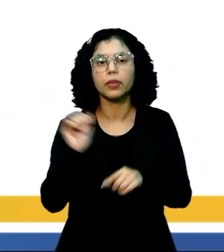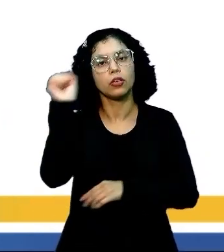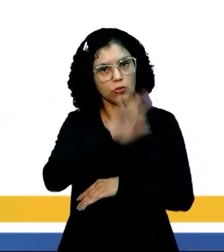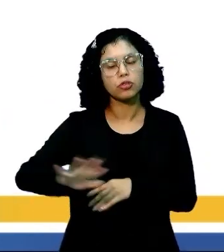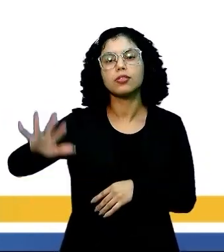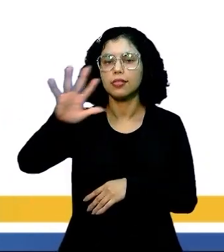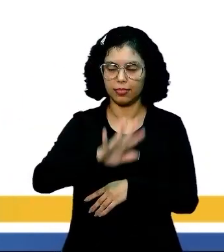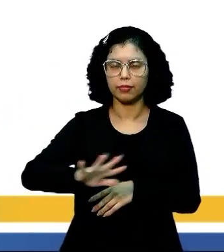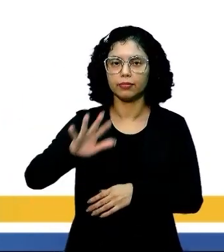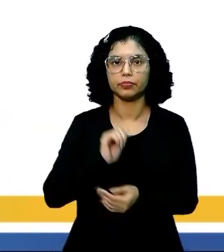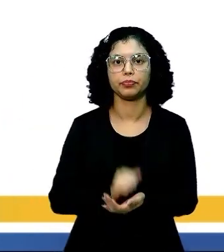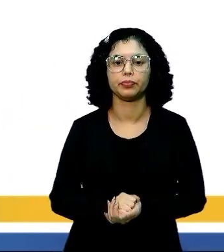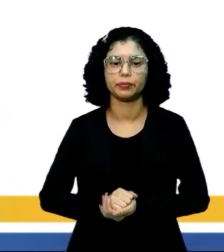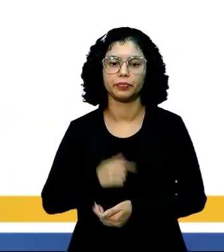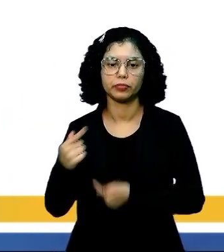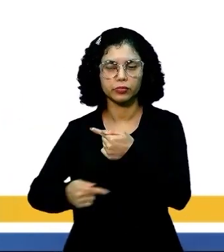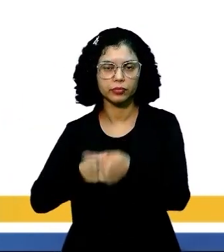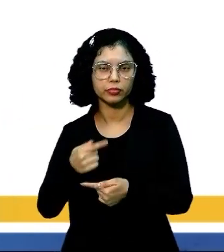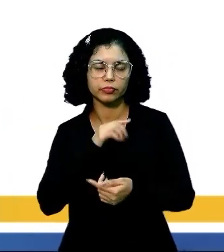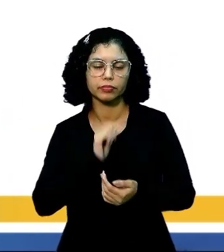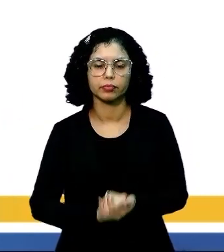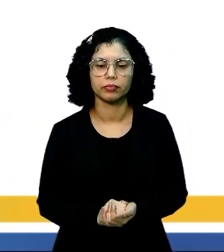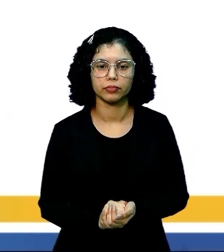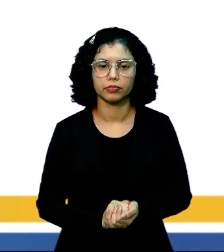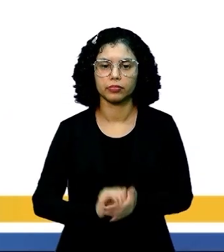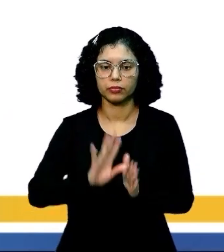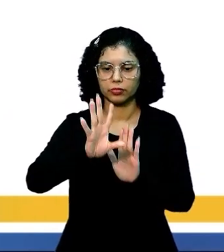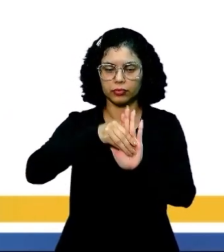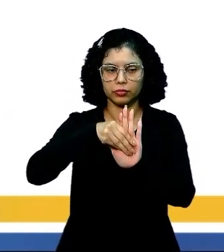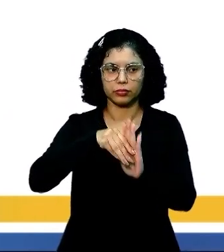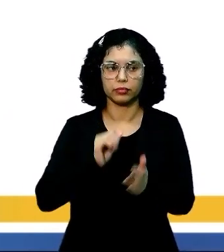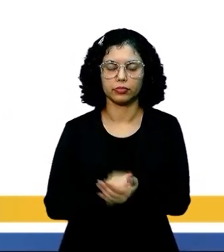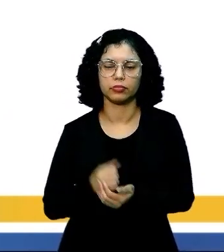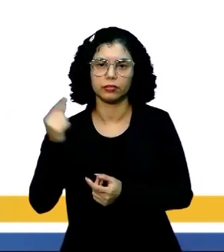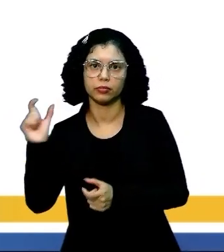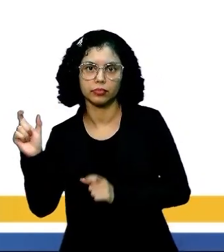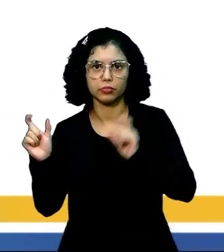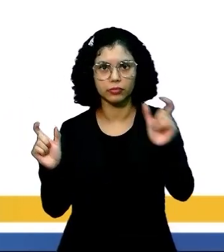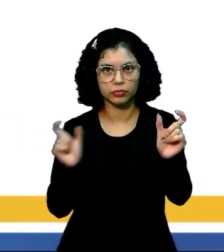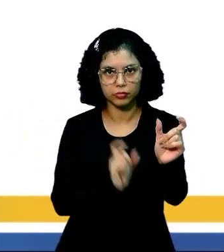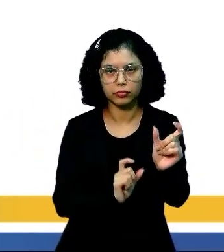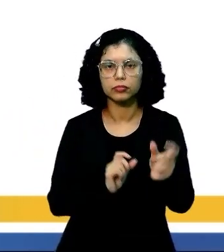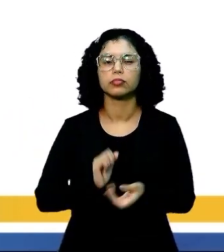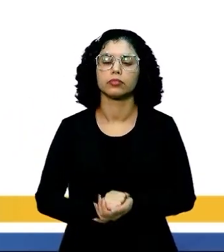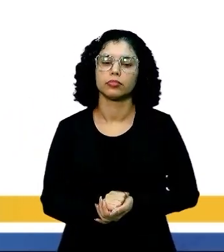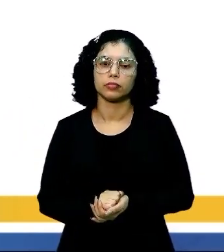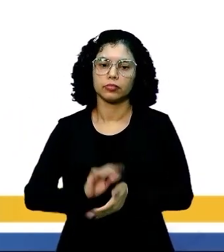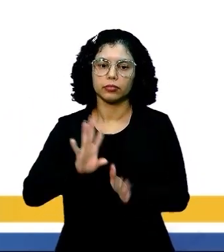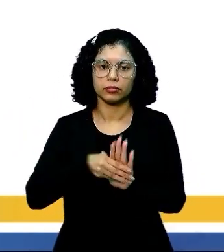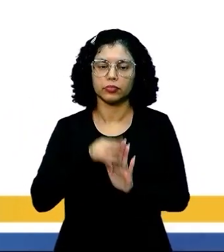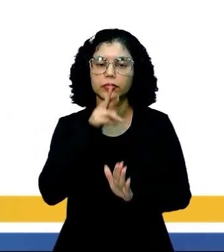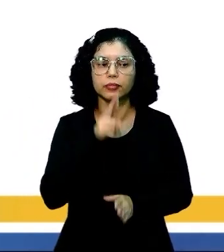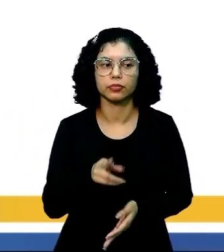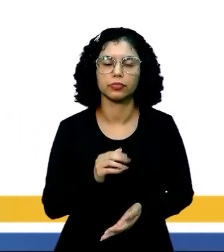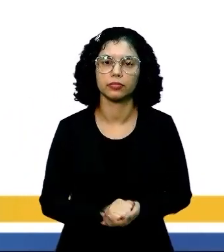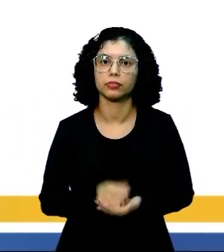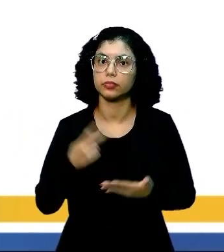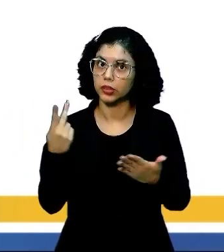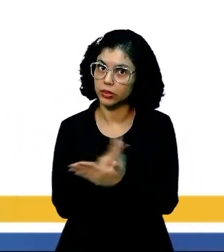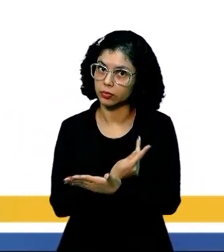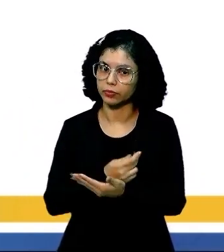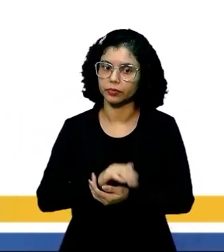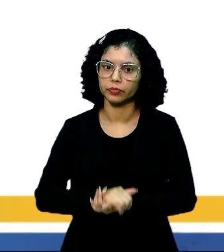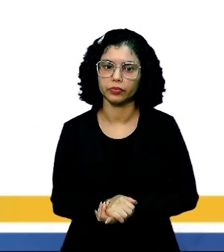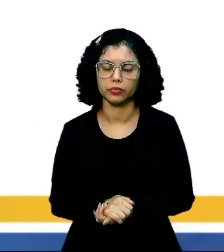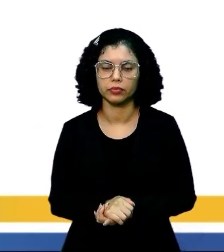em característica da geração, é diferente. Se a gente fosse pegar a primeira palavra que eu ver no texto, eu vou colocar na resposta, a gente vai errar muita